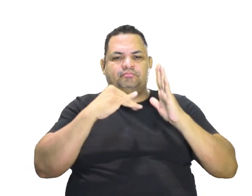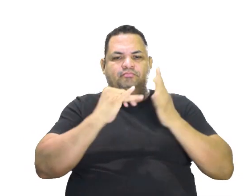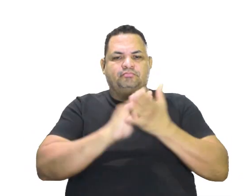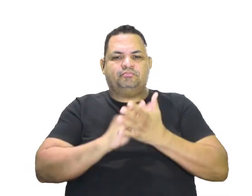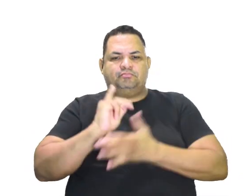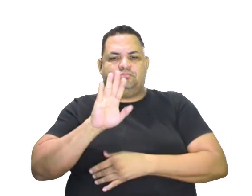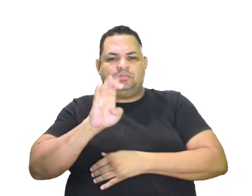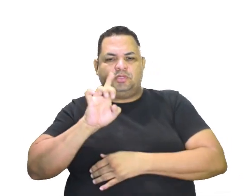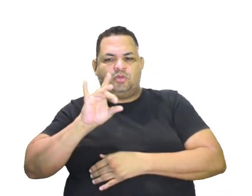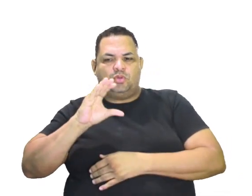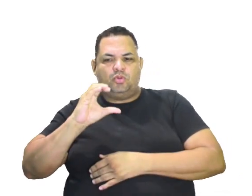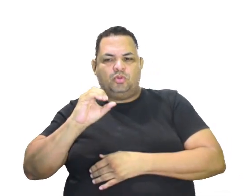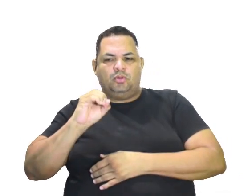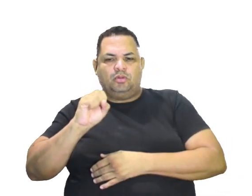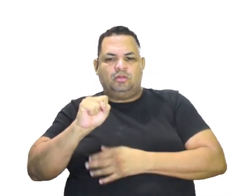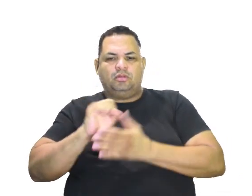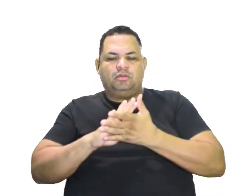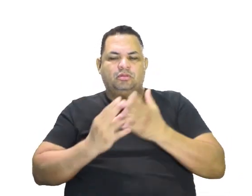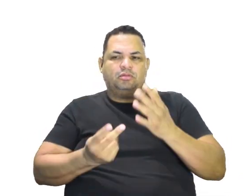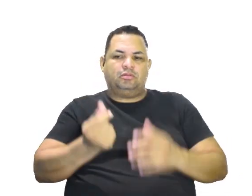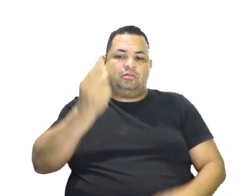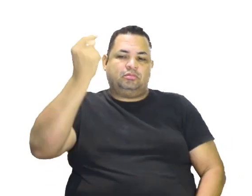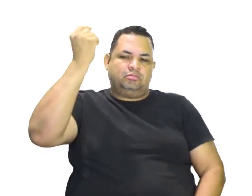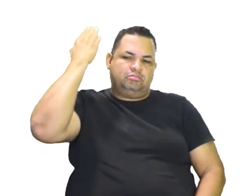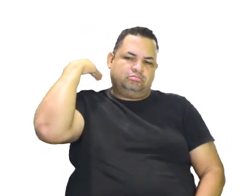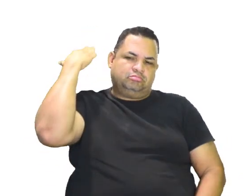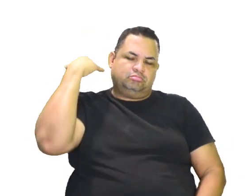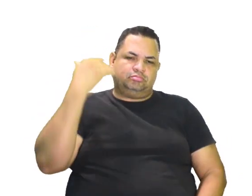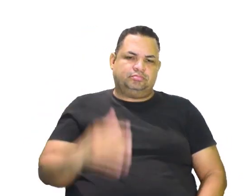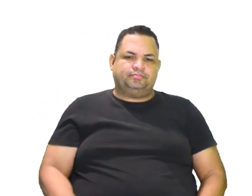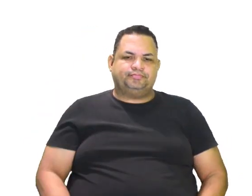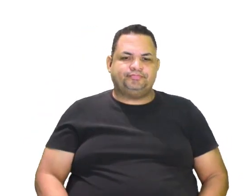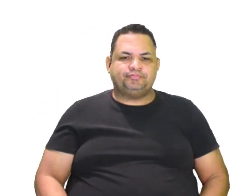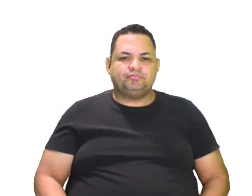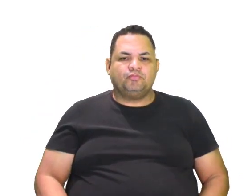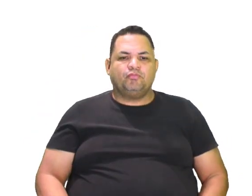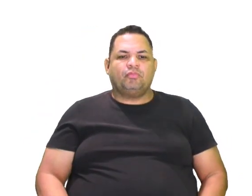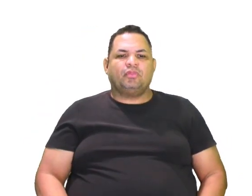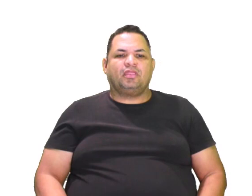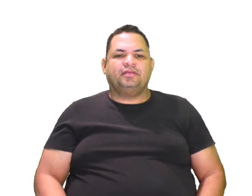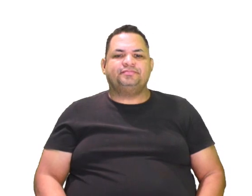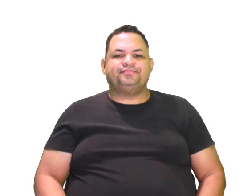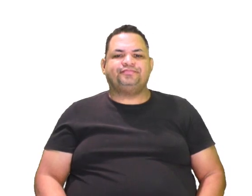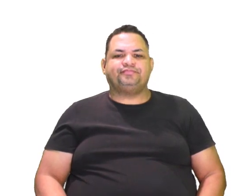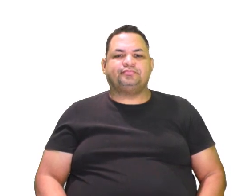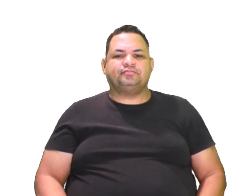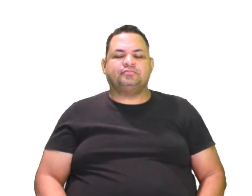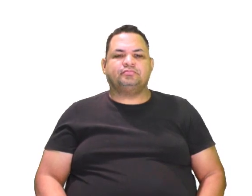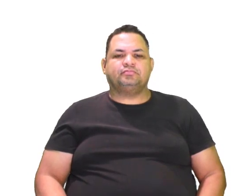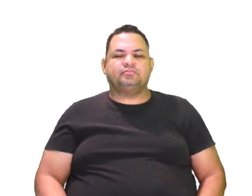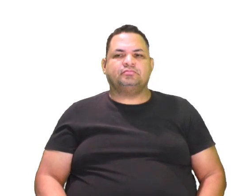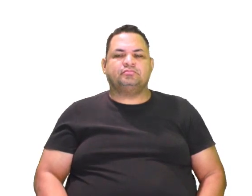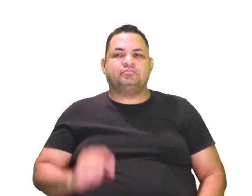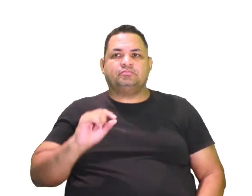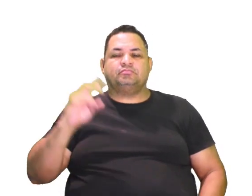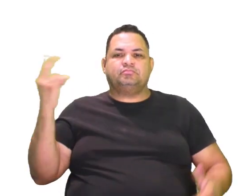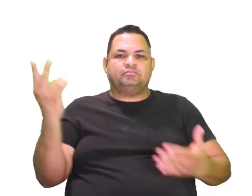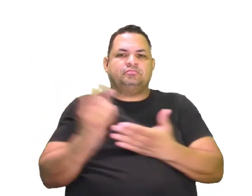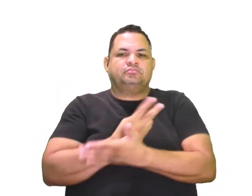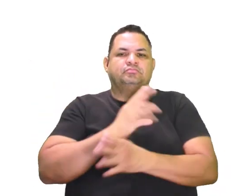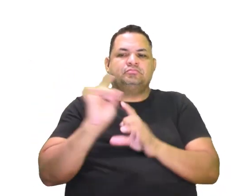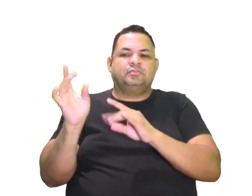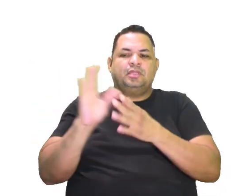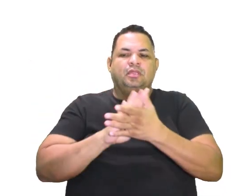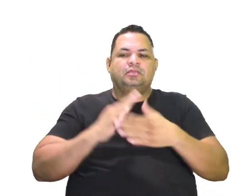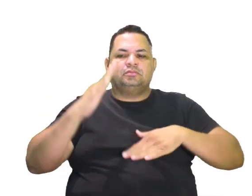que ficaram famosas anteriormente, né, que viraram ícones. O que acontece é que cada